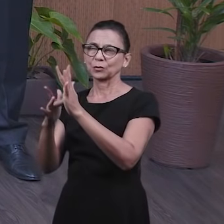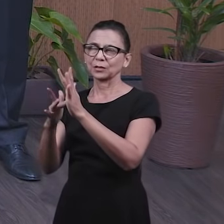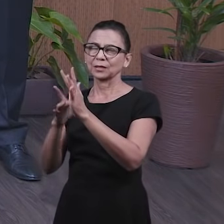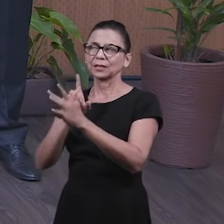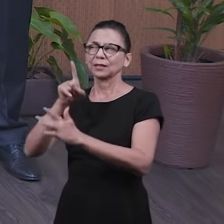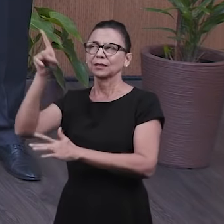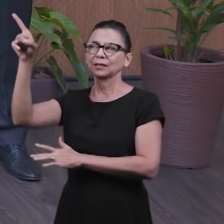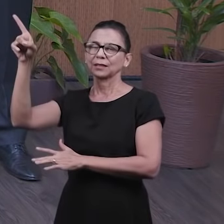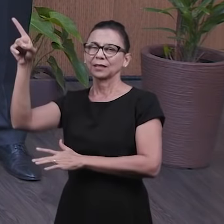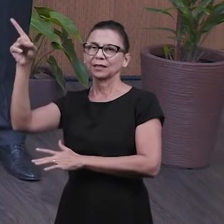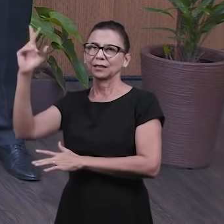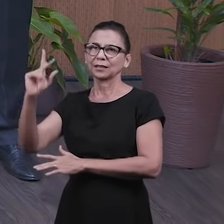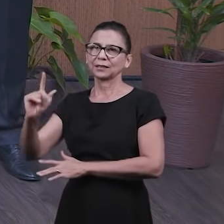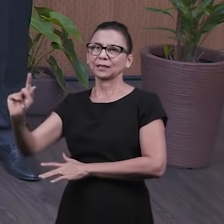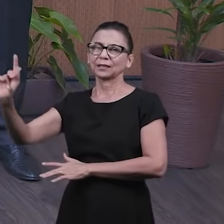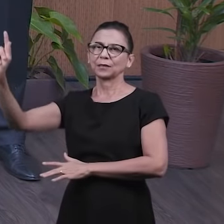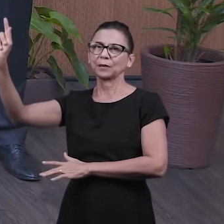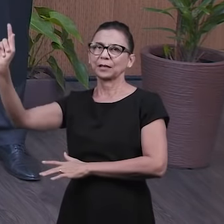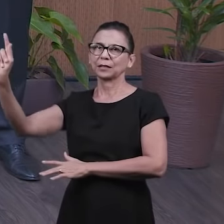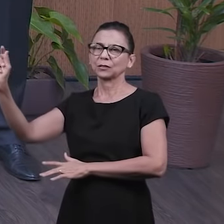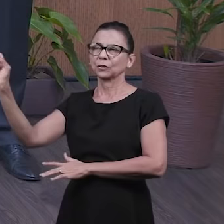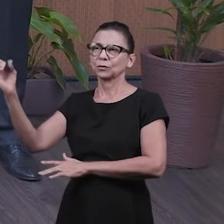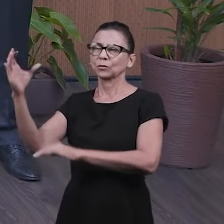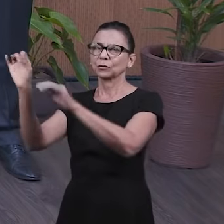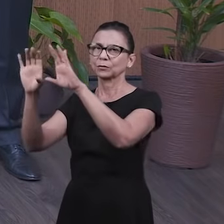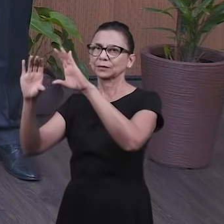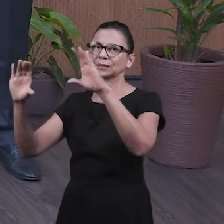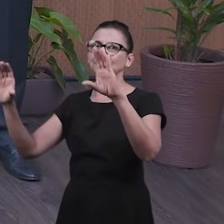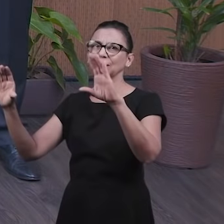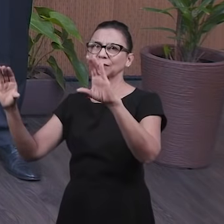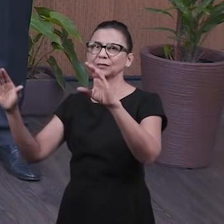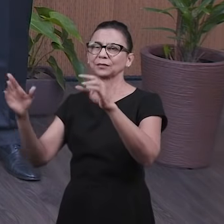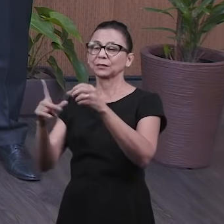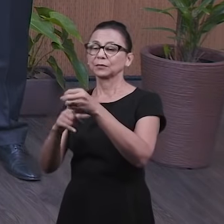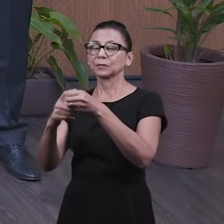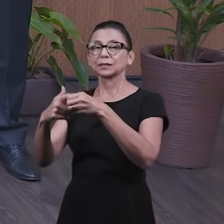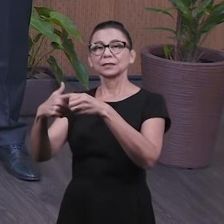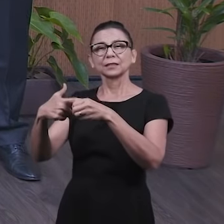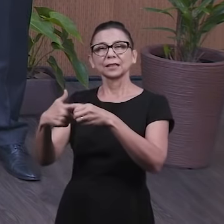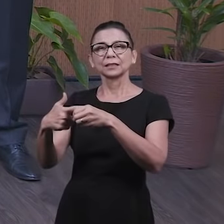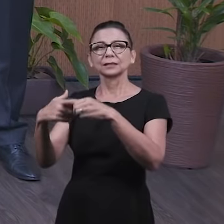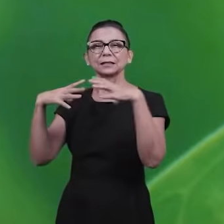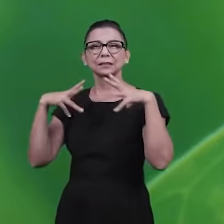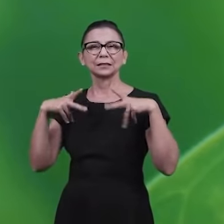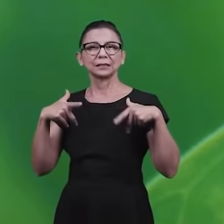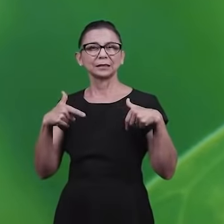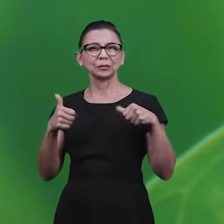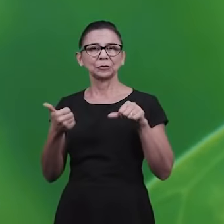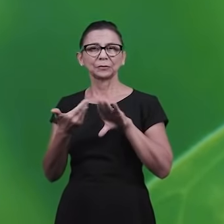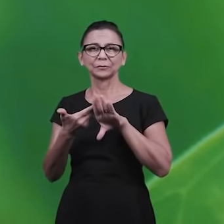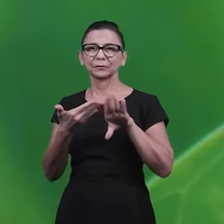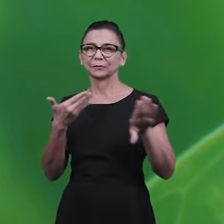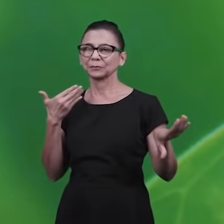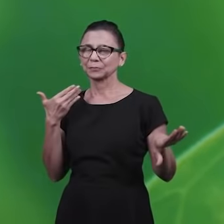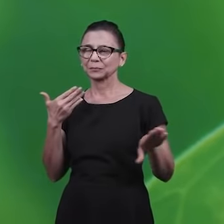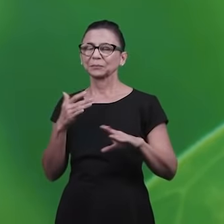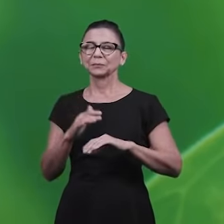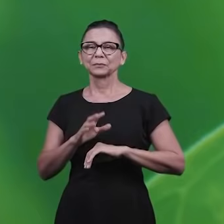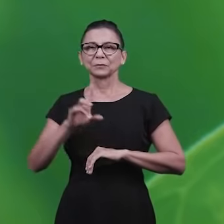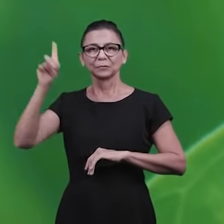céu, na santa cidade preparada por Deus. E isto,